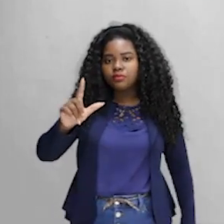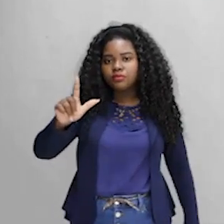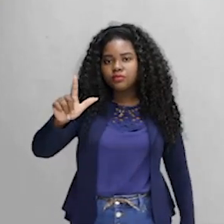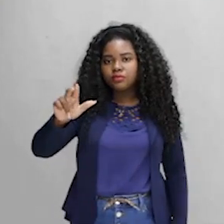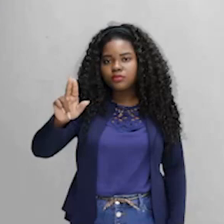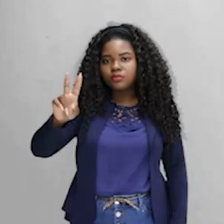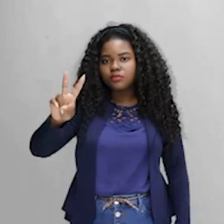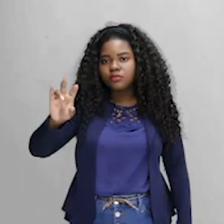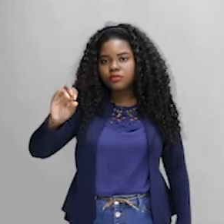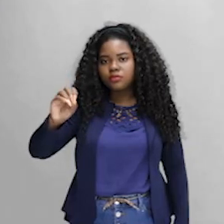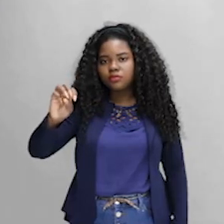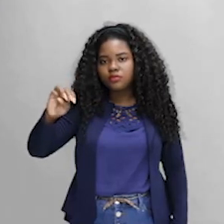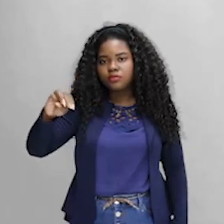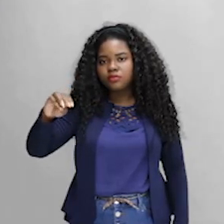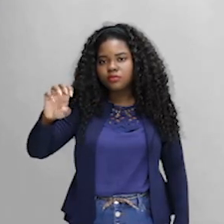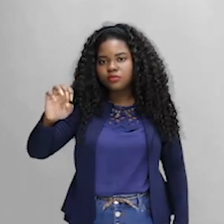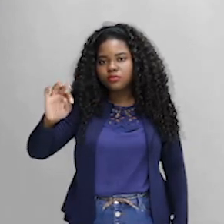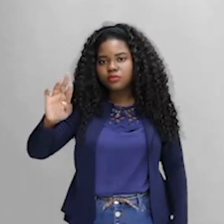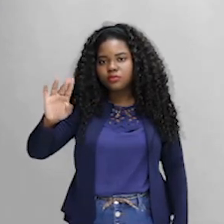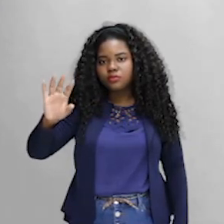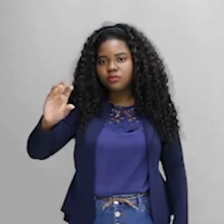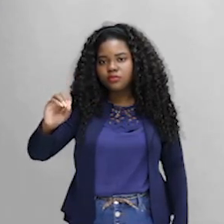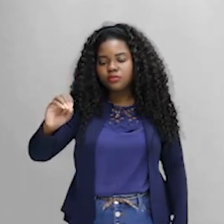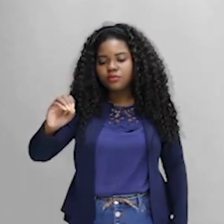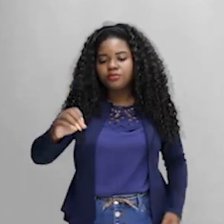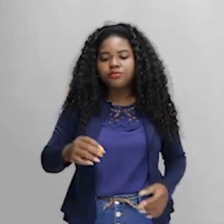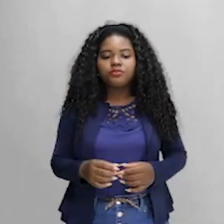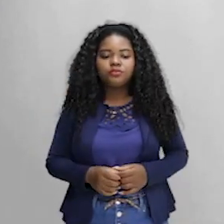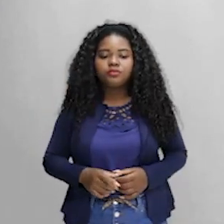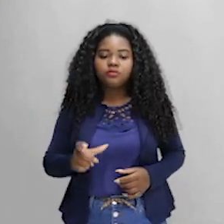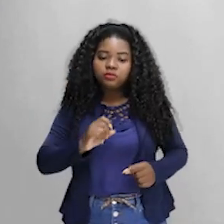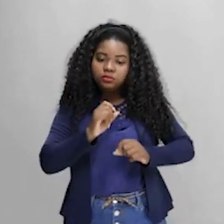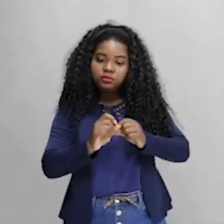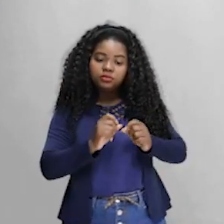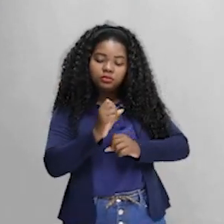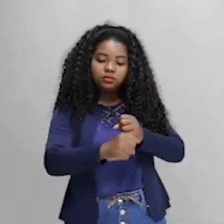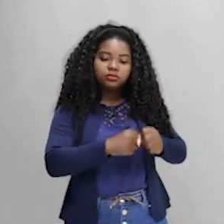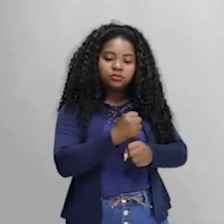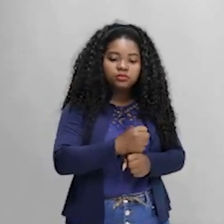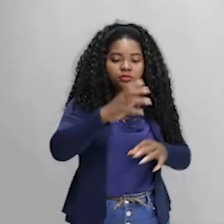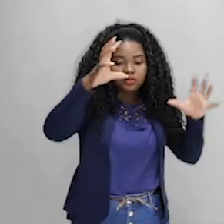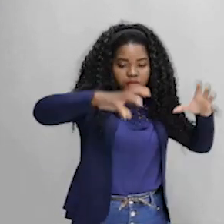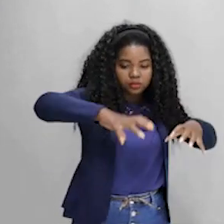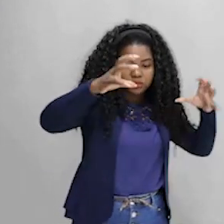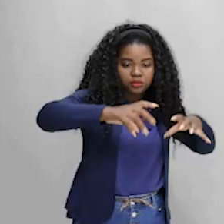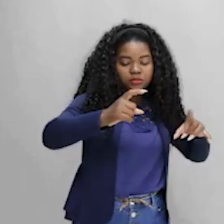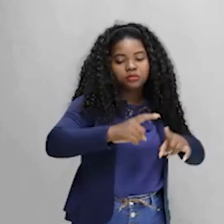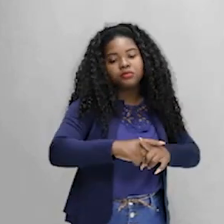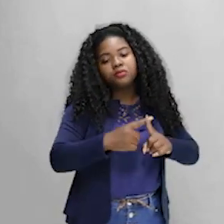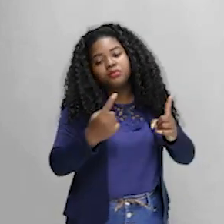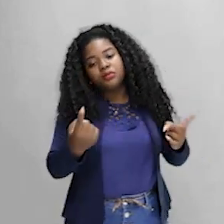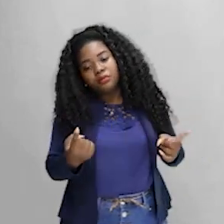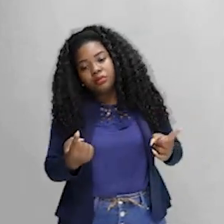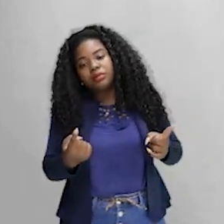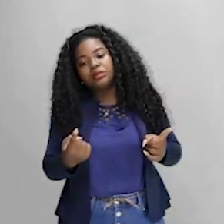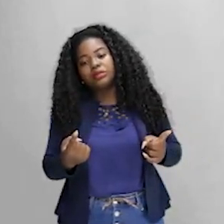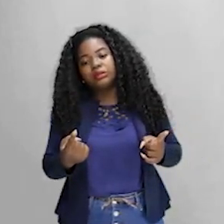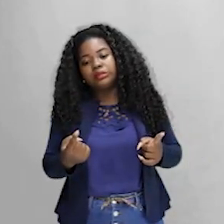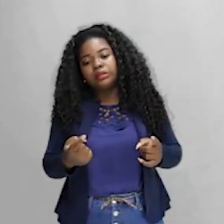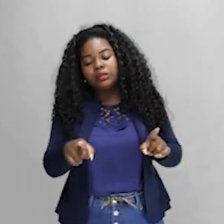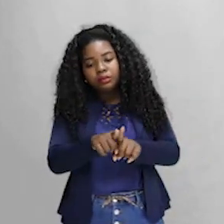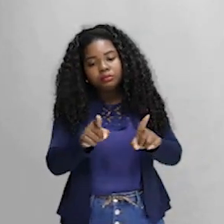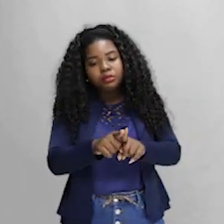das savanas é que tu vai ter ali a chamada sazonalidade. Tu vai ter períodos em que chove e outros períodos mais secos. Tá?